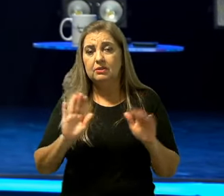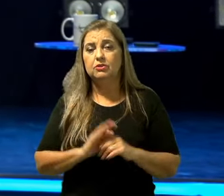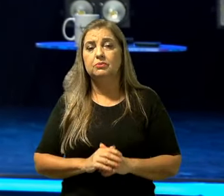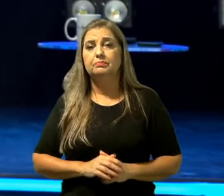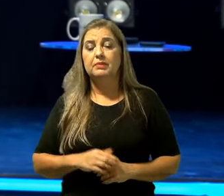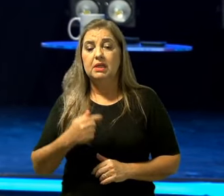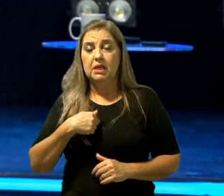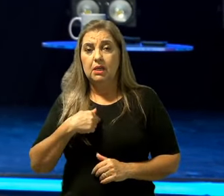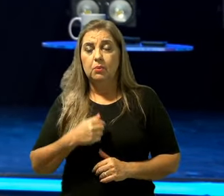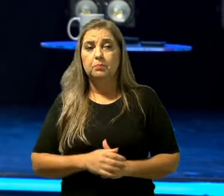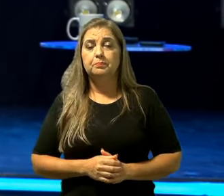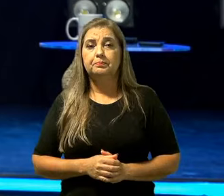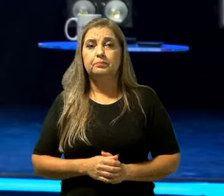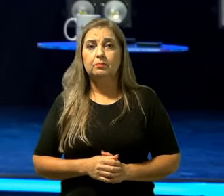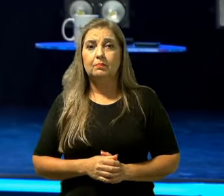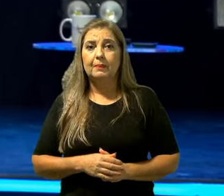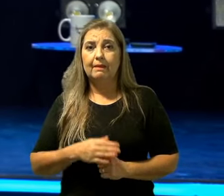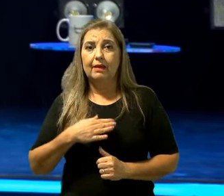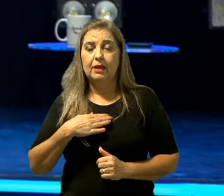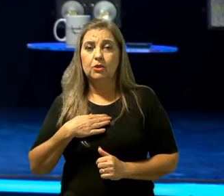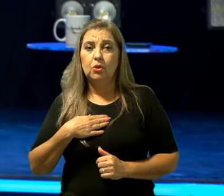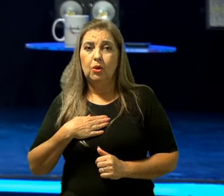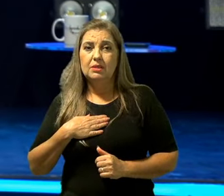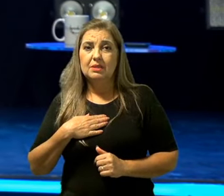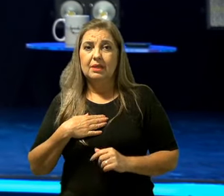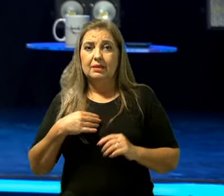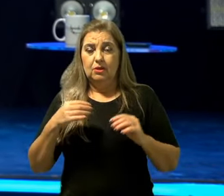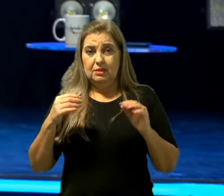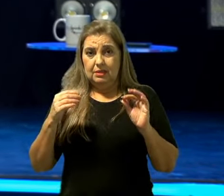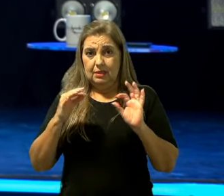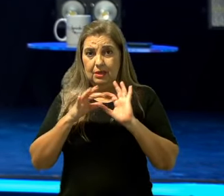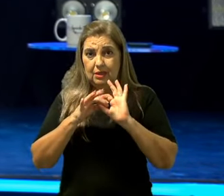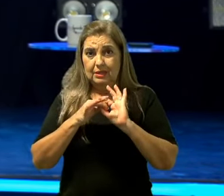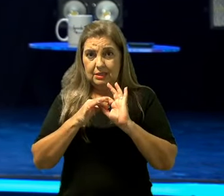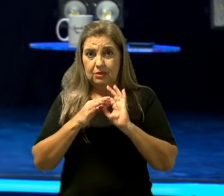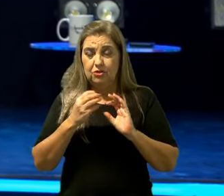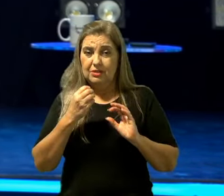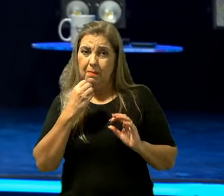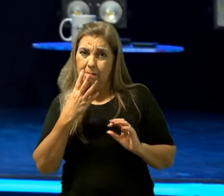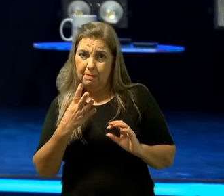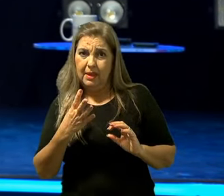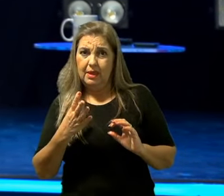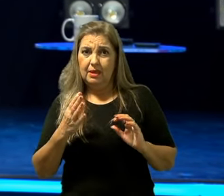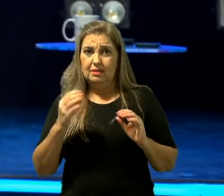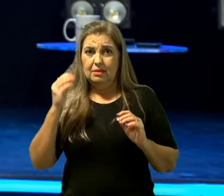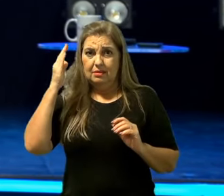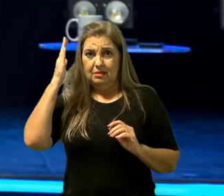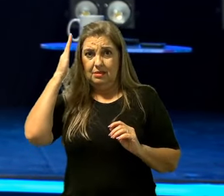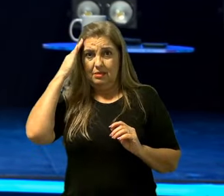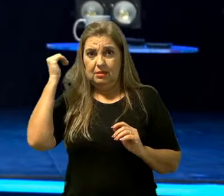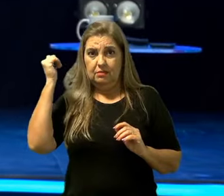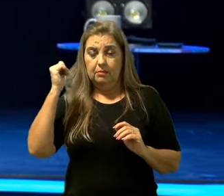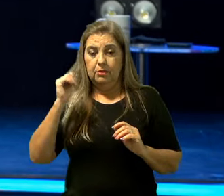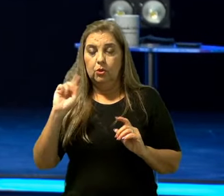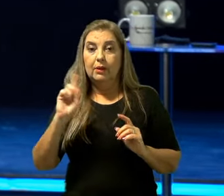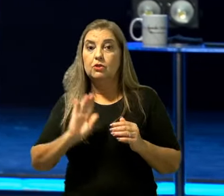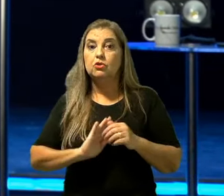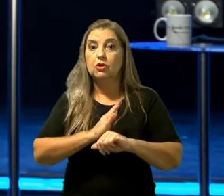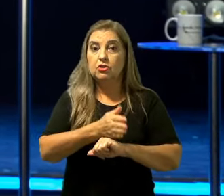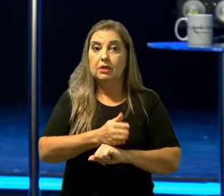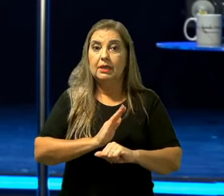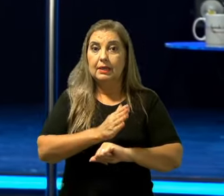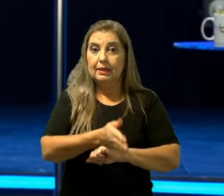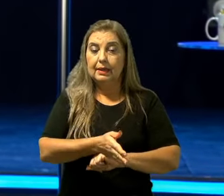que a nossa métrica com relação a ser bem-sucedido não pode ser pelo chegar, mas sim